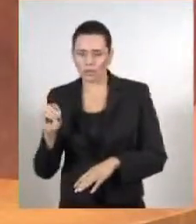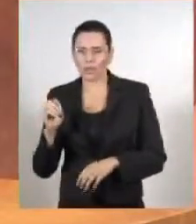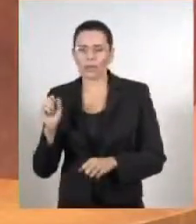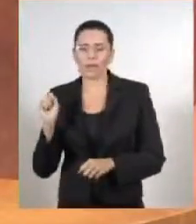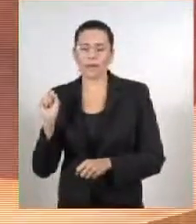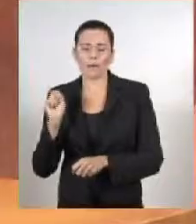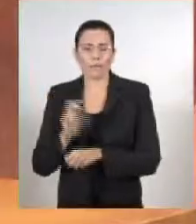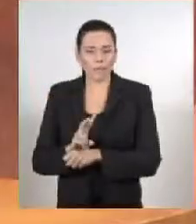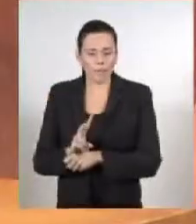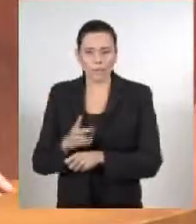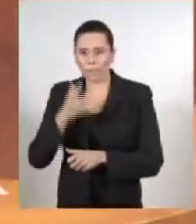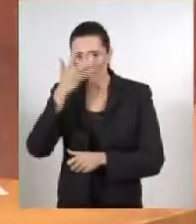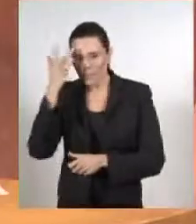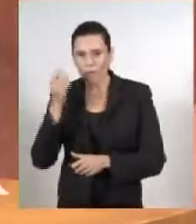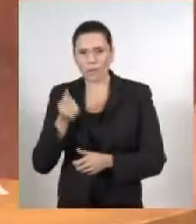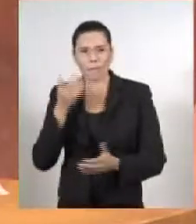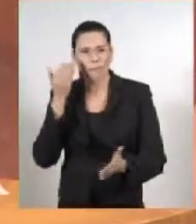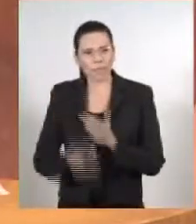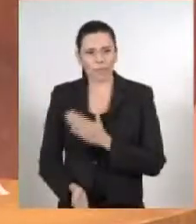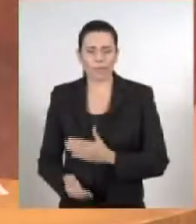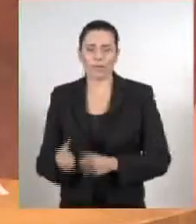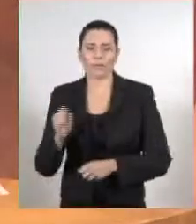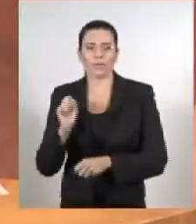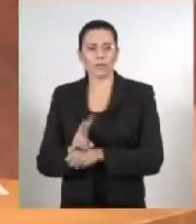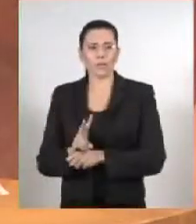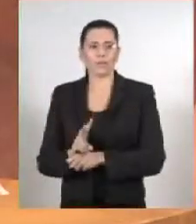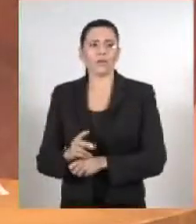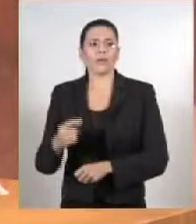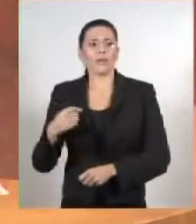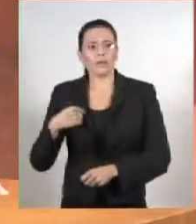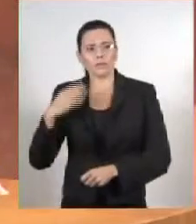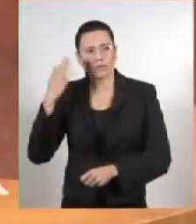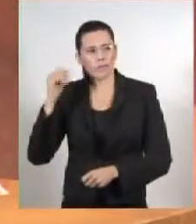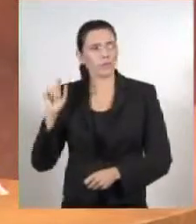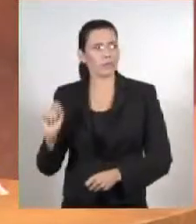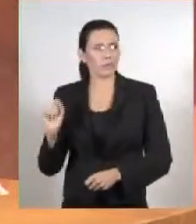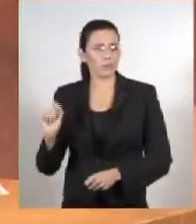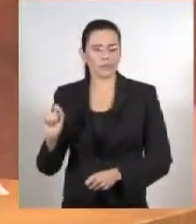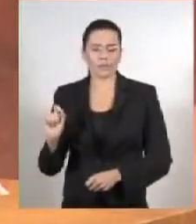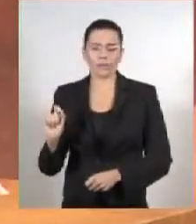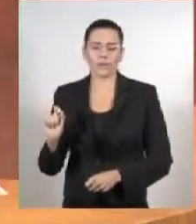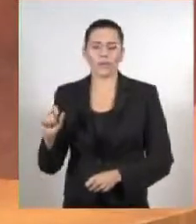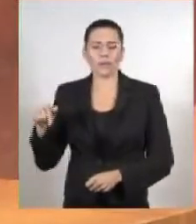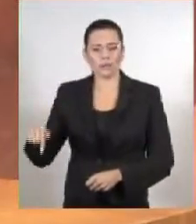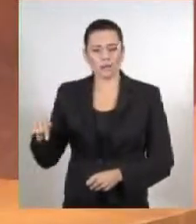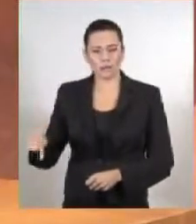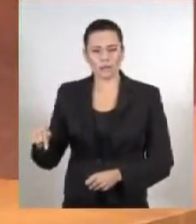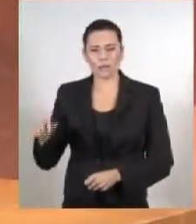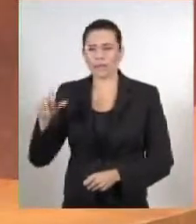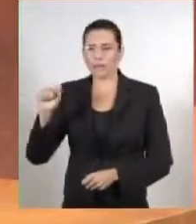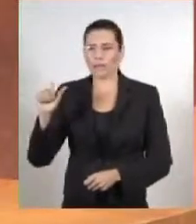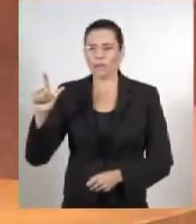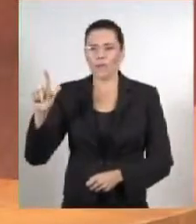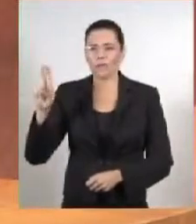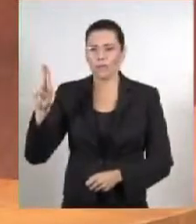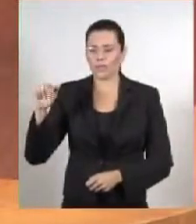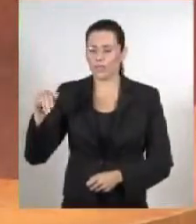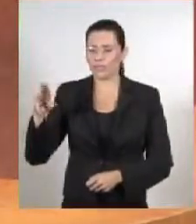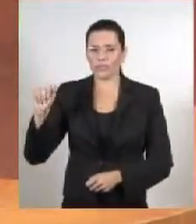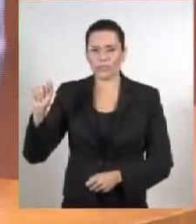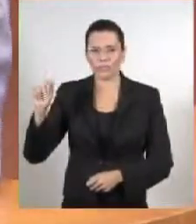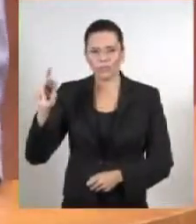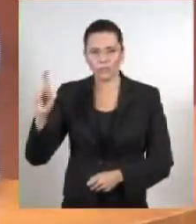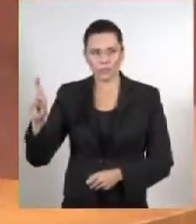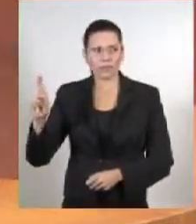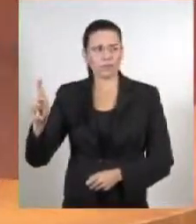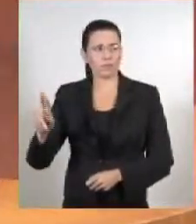Alumar foi contundente, naquele momento realmente não tendo condições de manter os seus trabalhadores, mas que nós